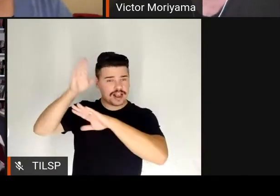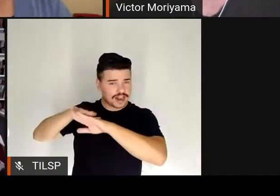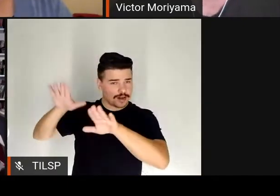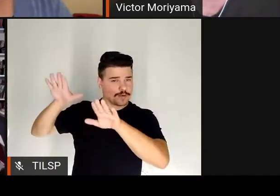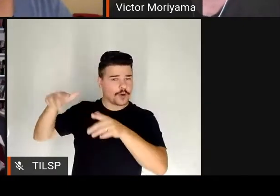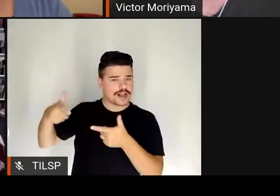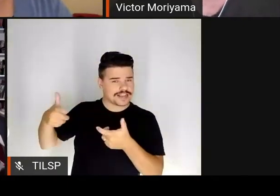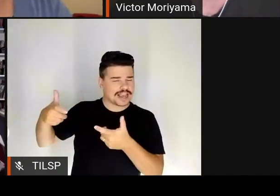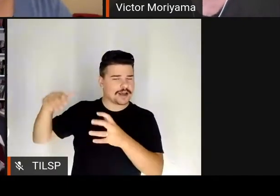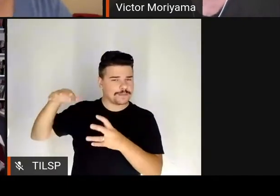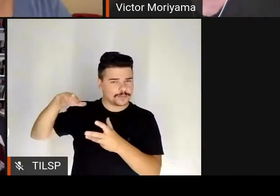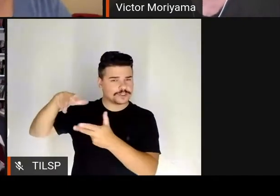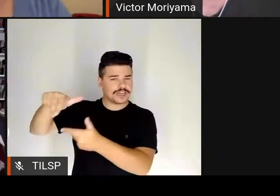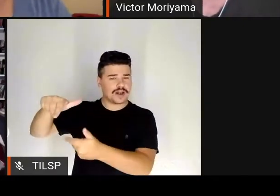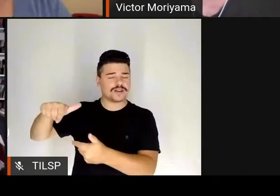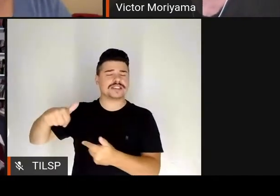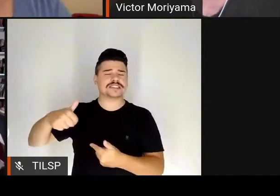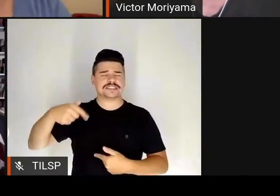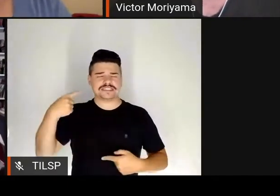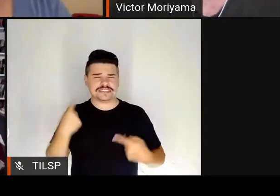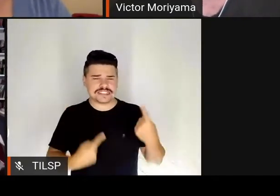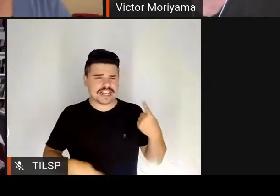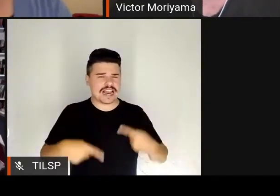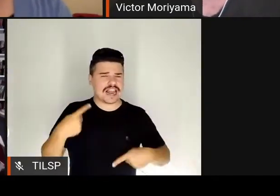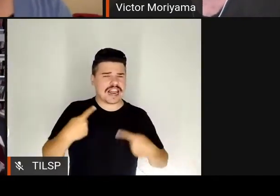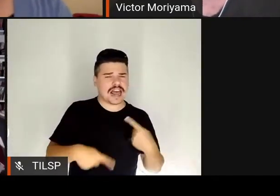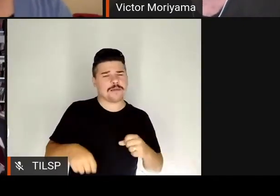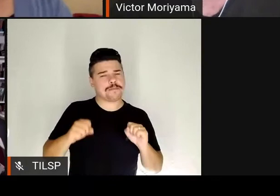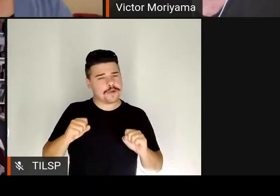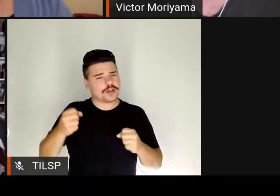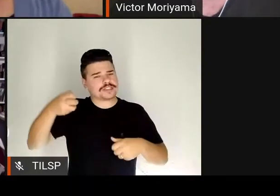debate bastante exaltado, pode ser acompanhado,